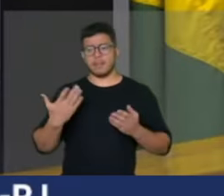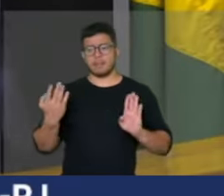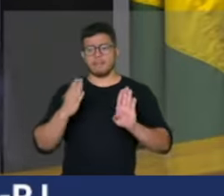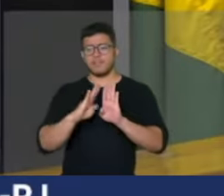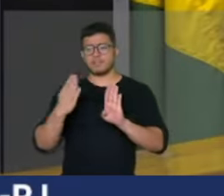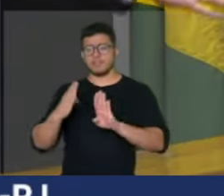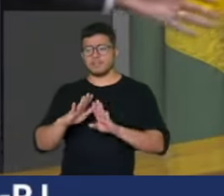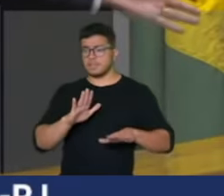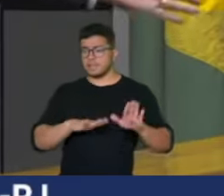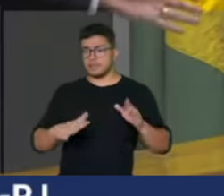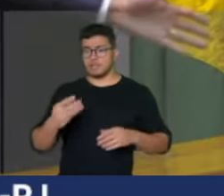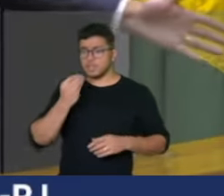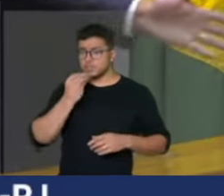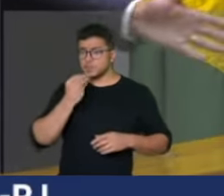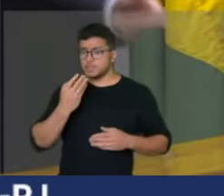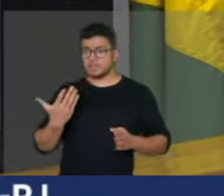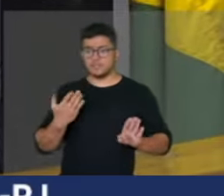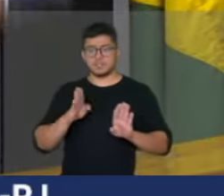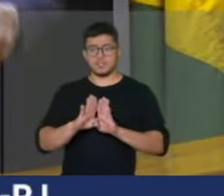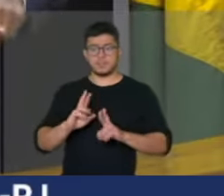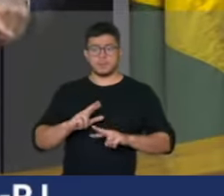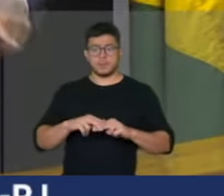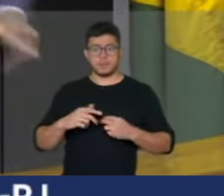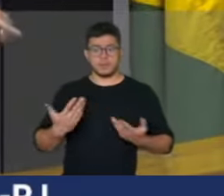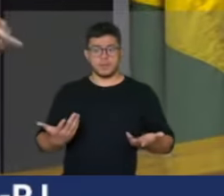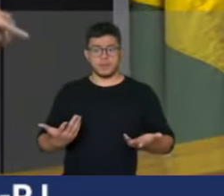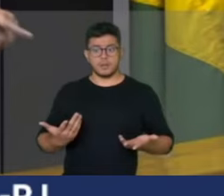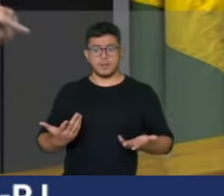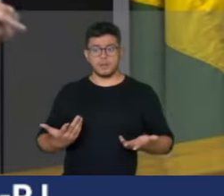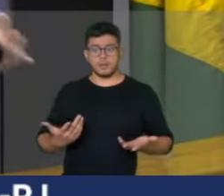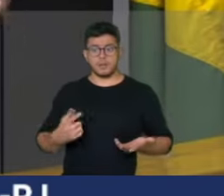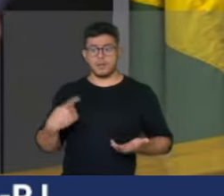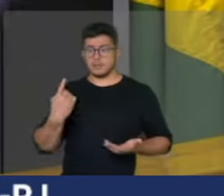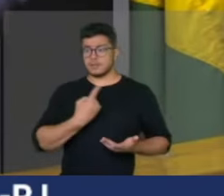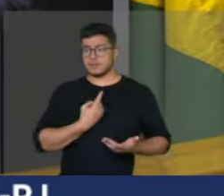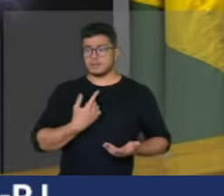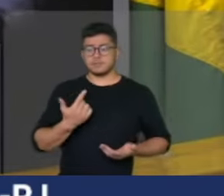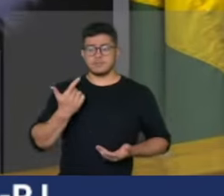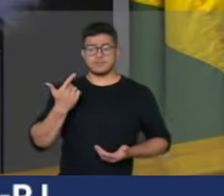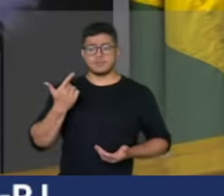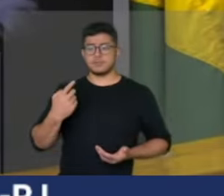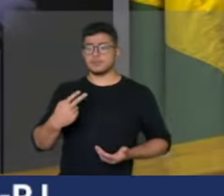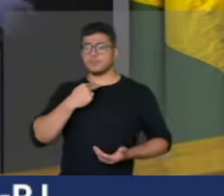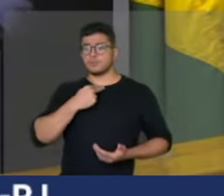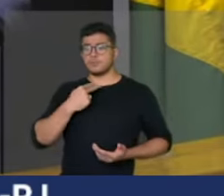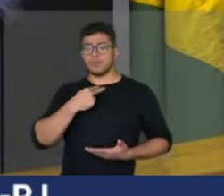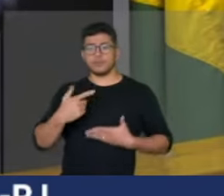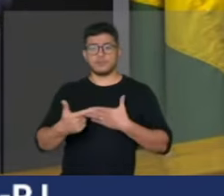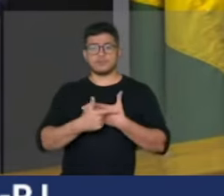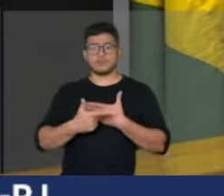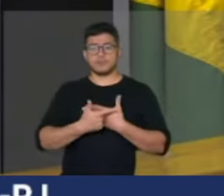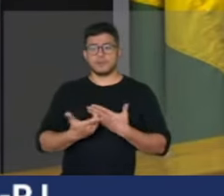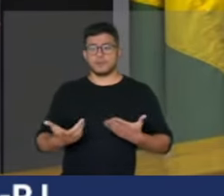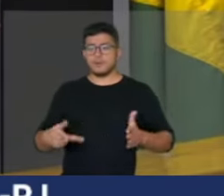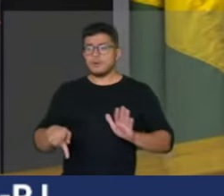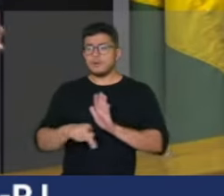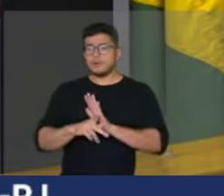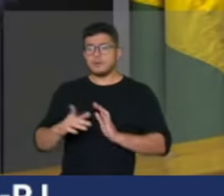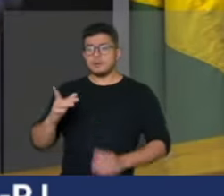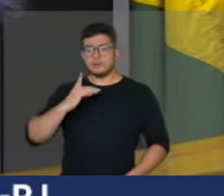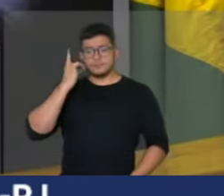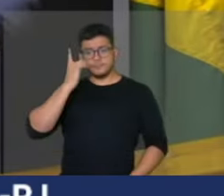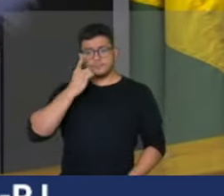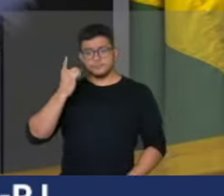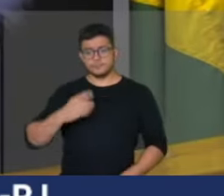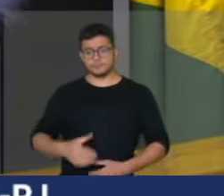Nacional. Talvez deveria se fechar, porque nós não temos mais as nossas prerrogativas parlamentares